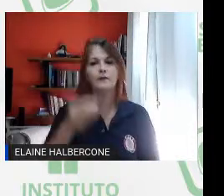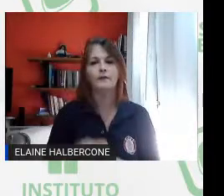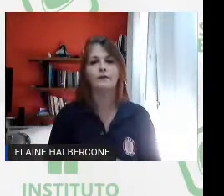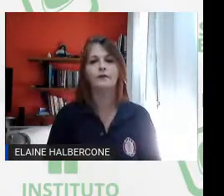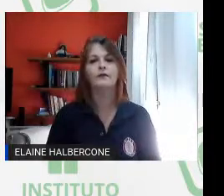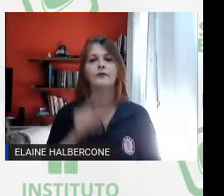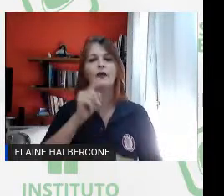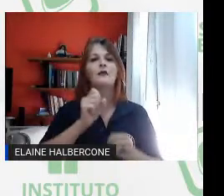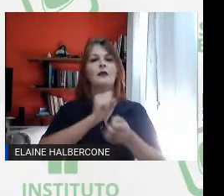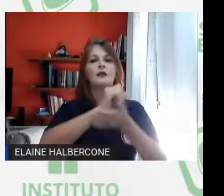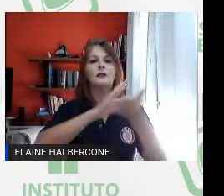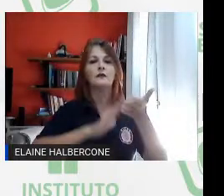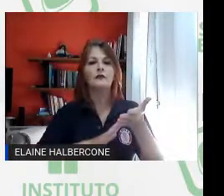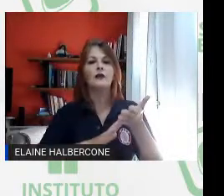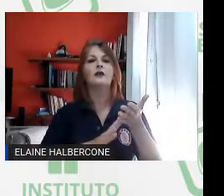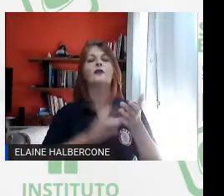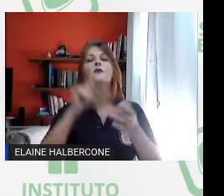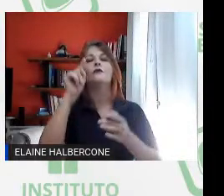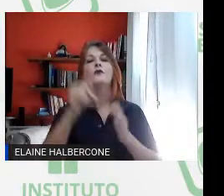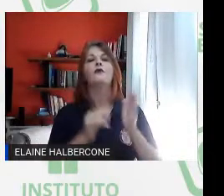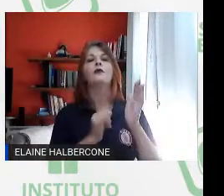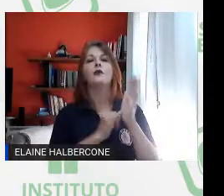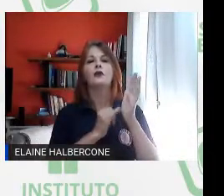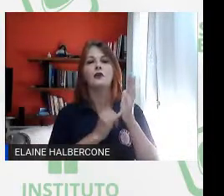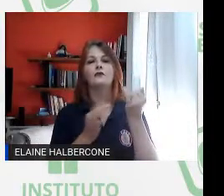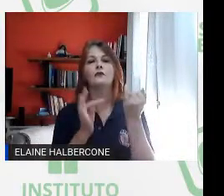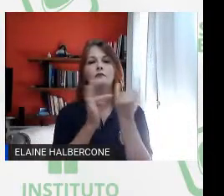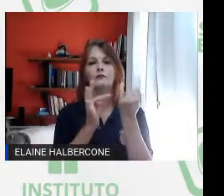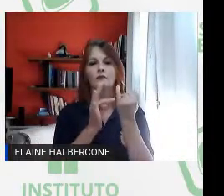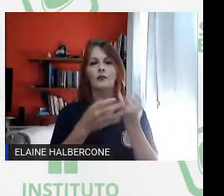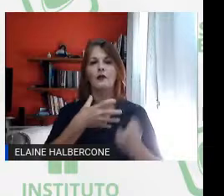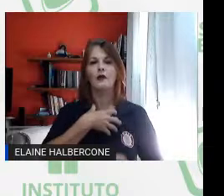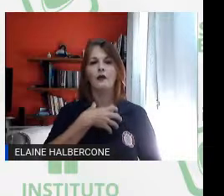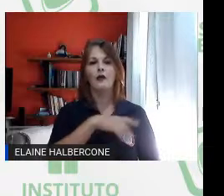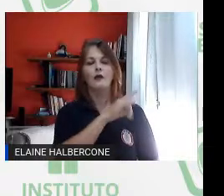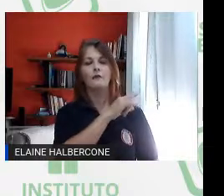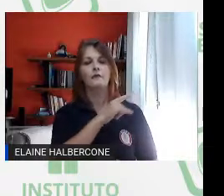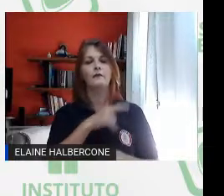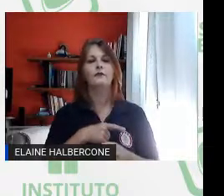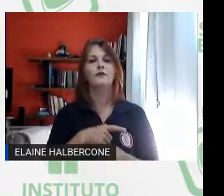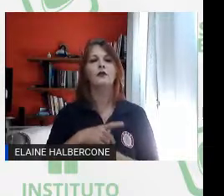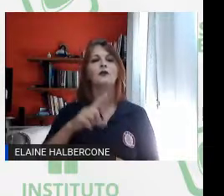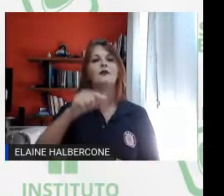realizada no Instituto Federal da Bahia, IFBA, Campus Camaçari. A data foi no